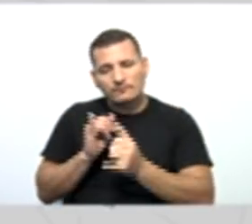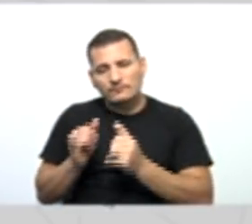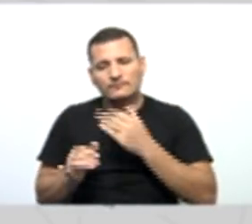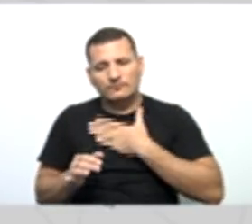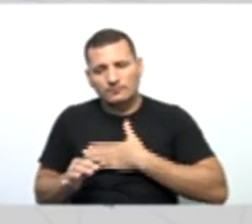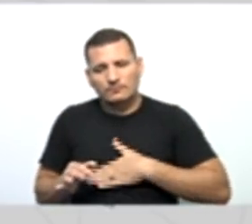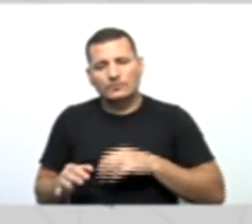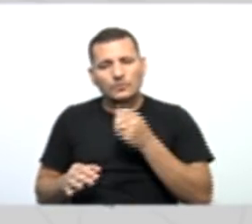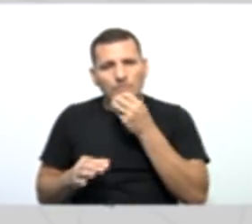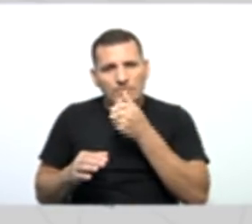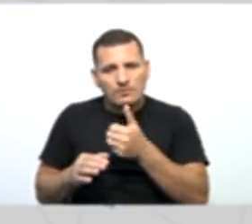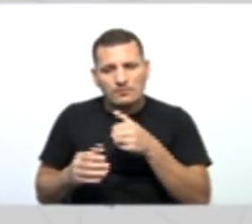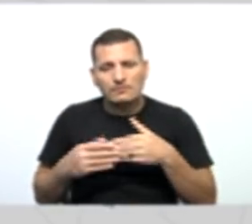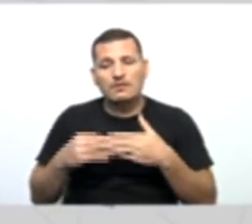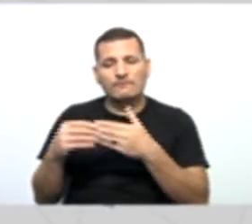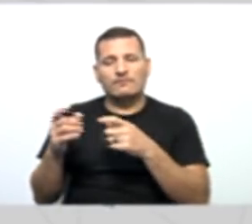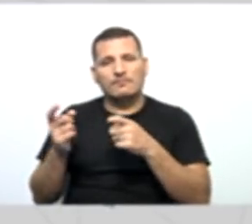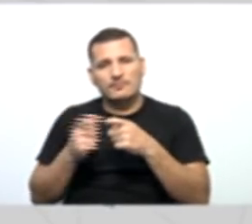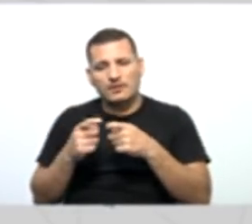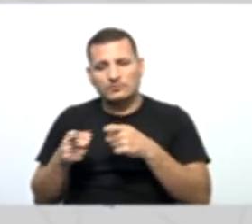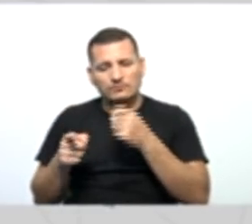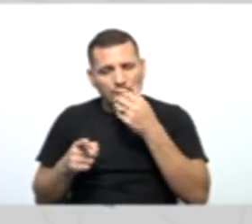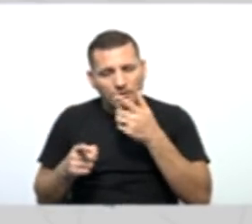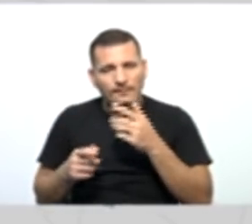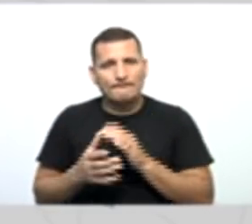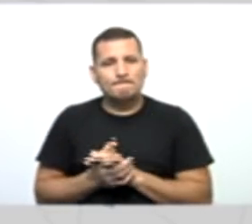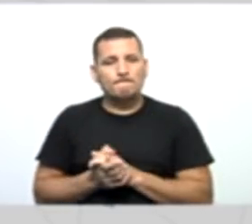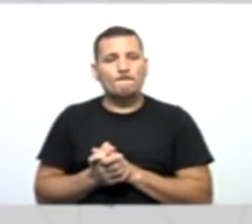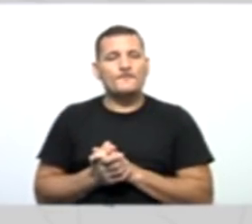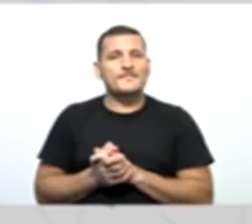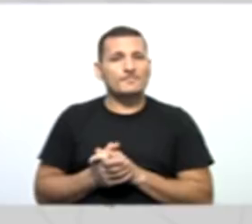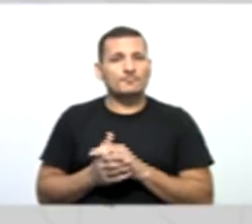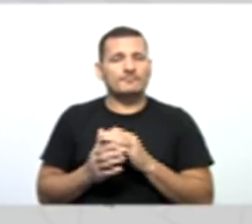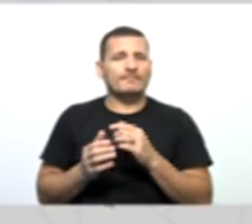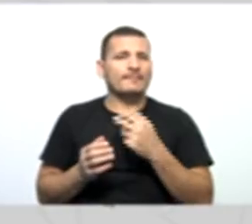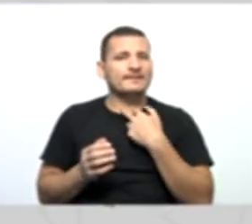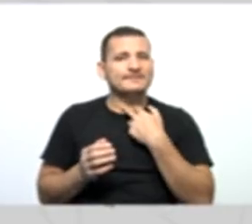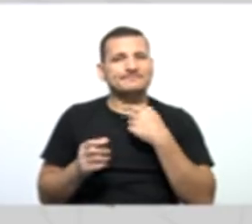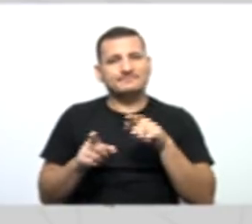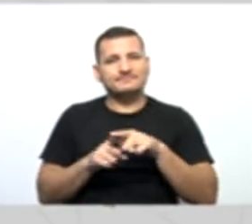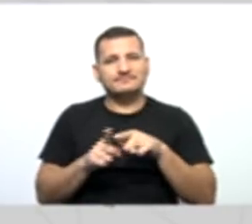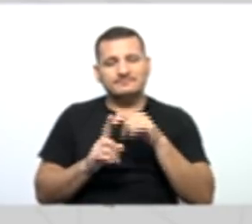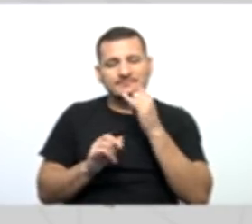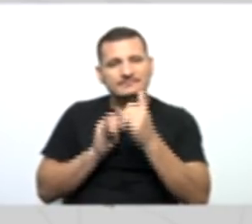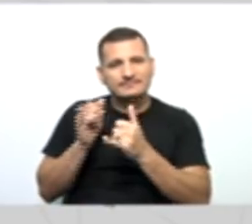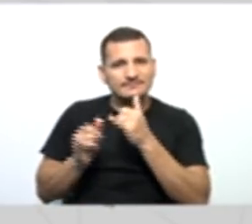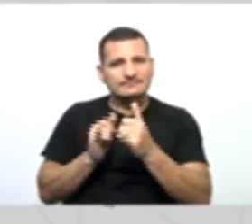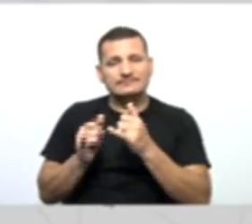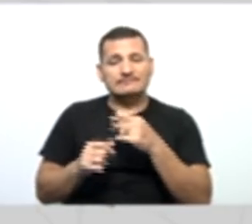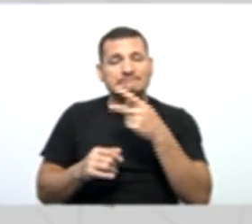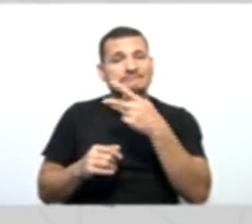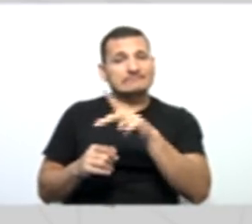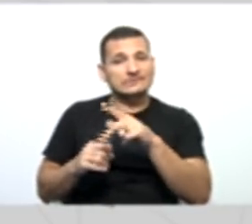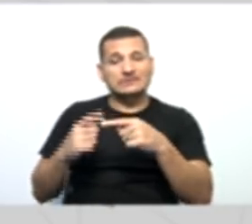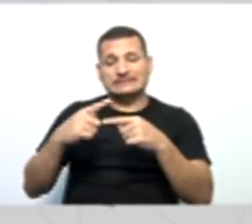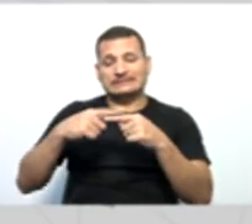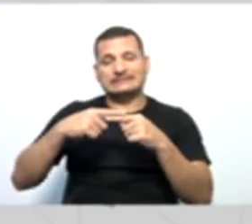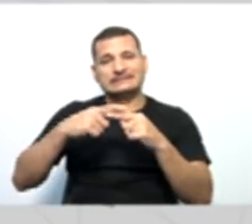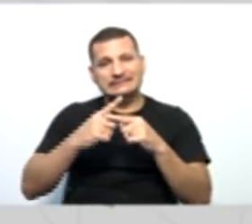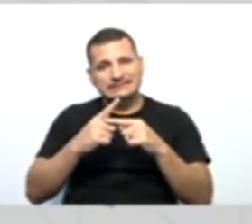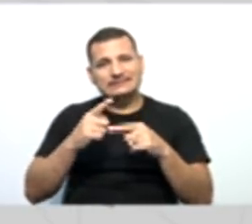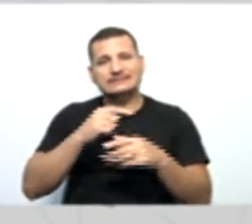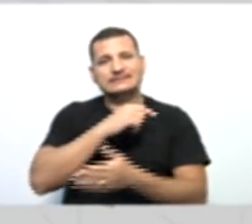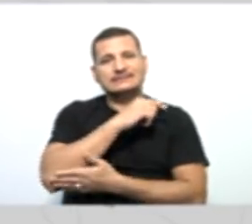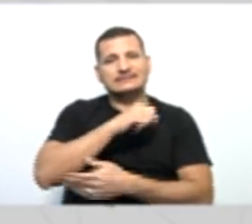estamos indo para o médico, você vai ficar bem, ok? E por favor, não fique também dando detalhes sobre a situação, tipo, vixe, teu braço quebrou,